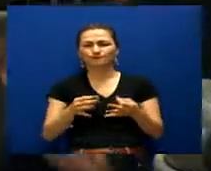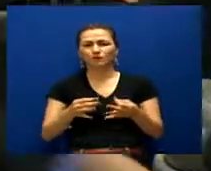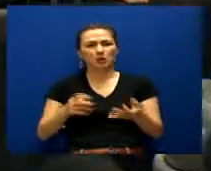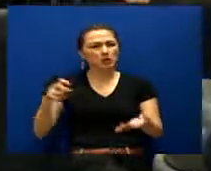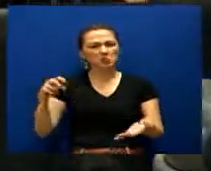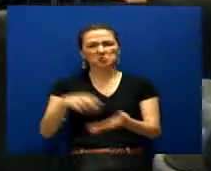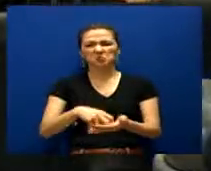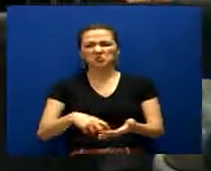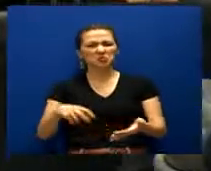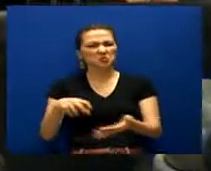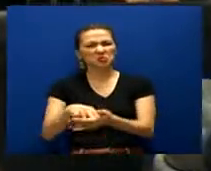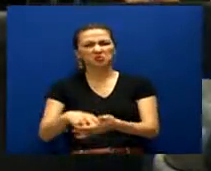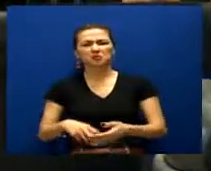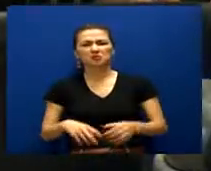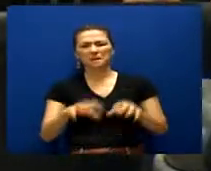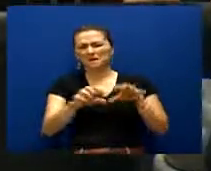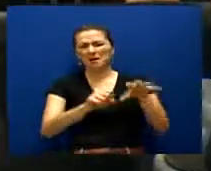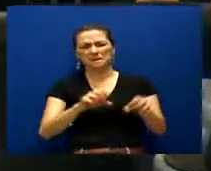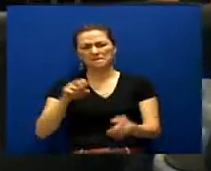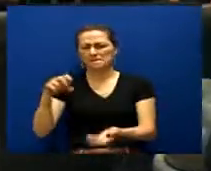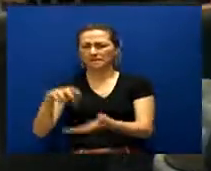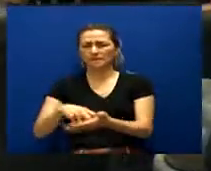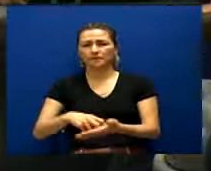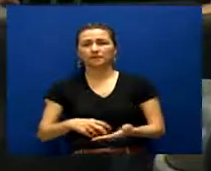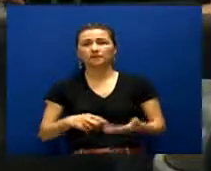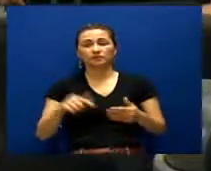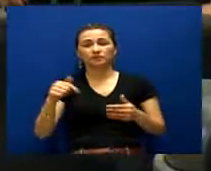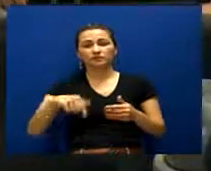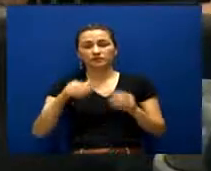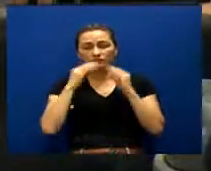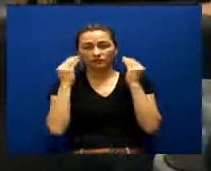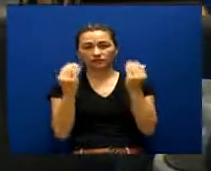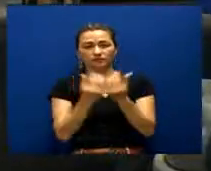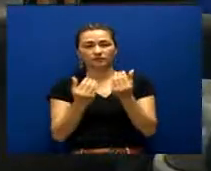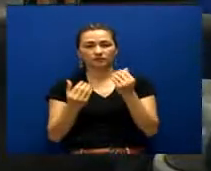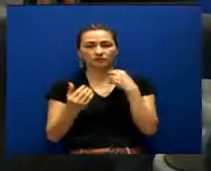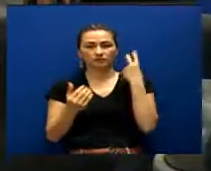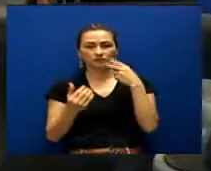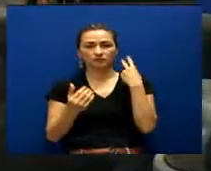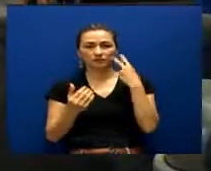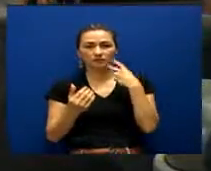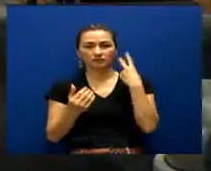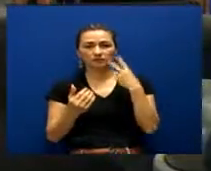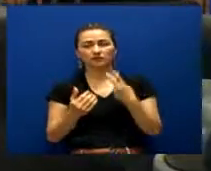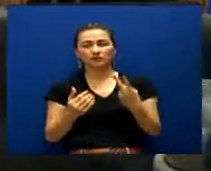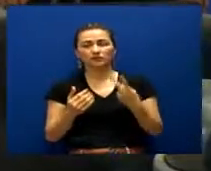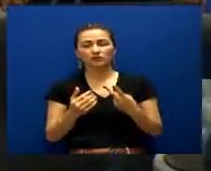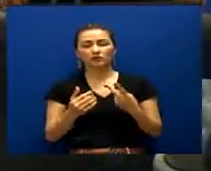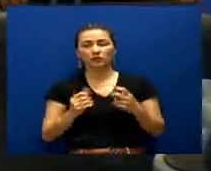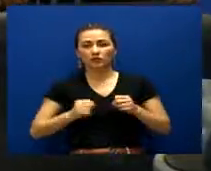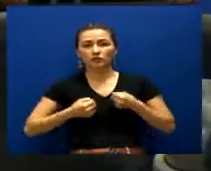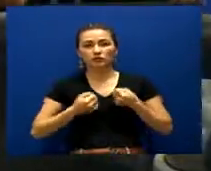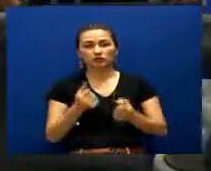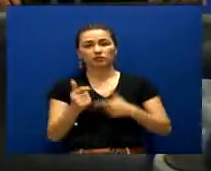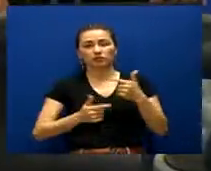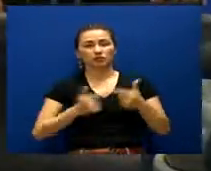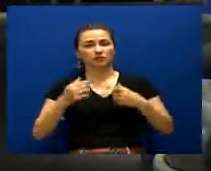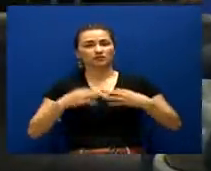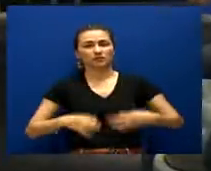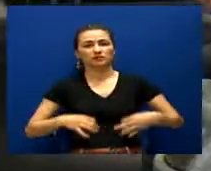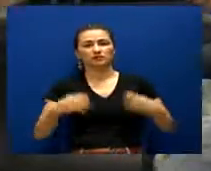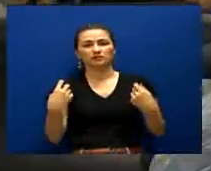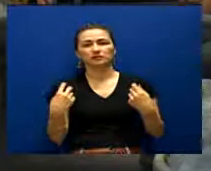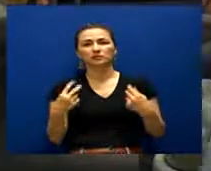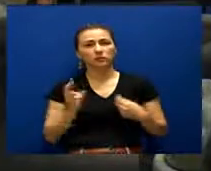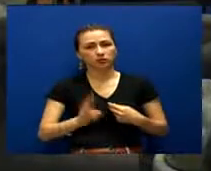pessoas e que dentro do nosso espaço aqui nós possamos dar continuidade, inclusive no sentido de denunciar essas questões. Conte com o nosso apoio. Obrigado. Deus abençoe o